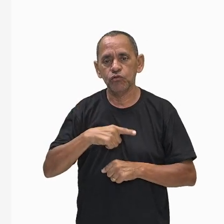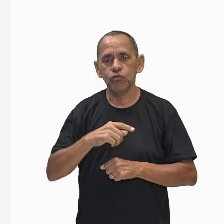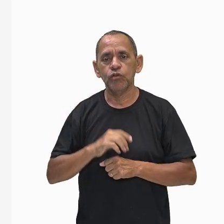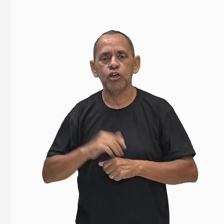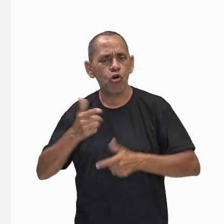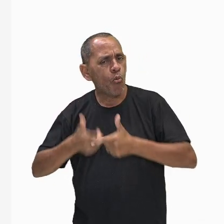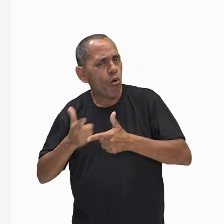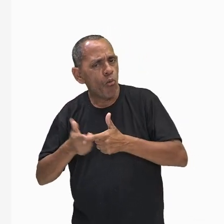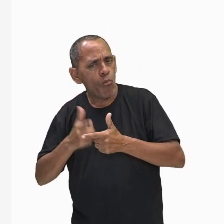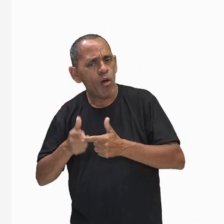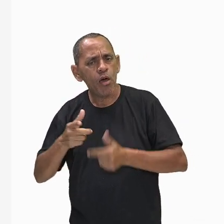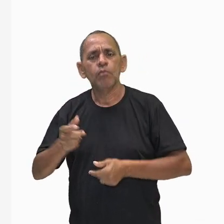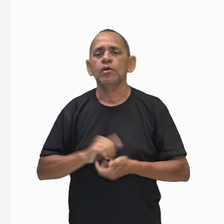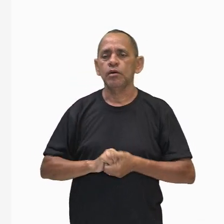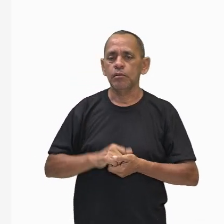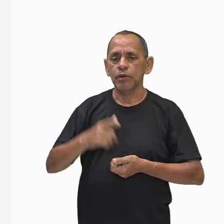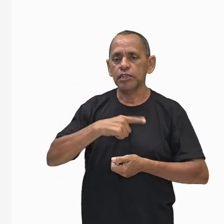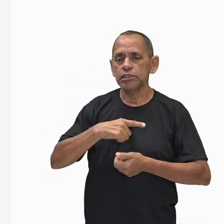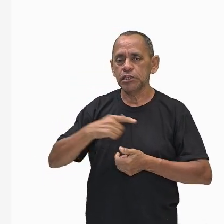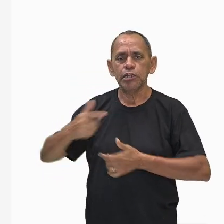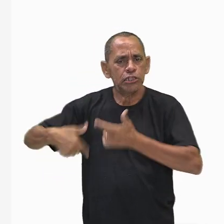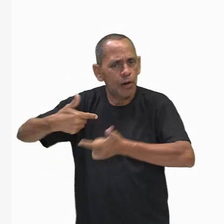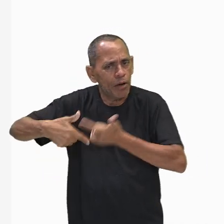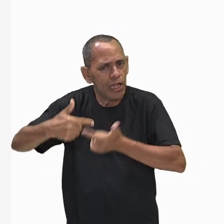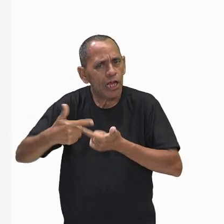obra capaz de suprir a sua